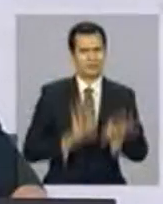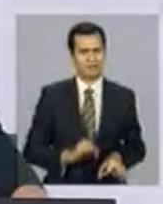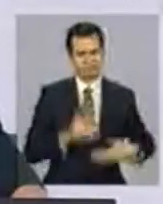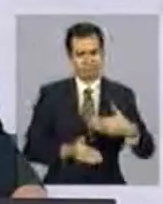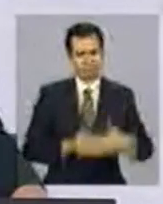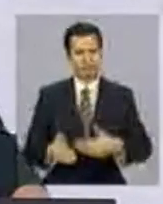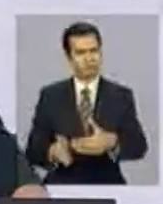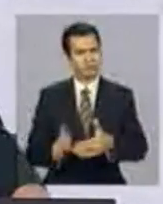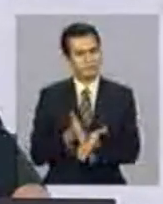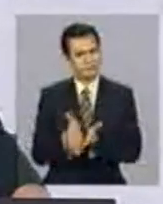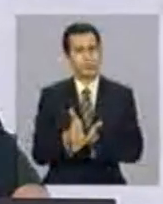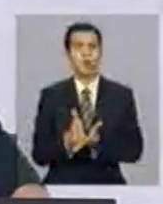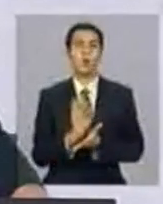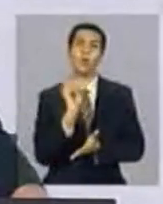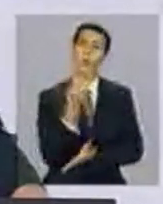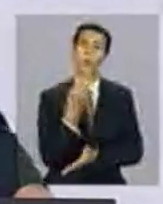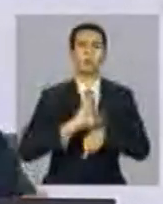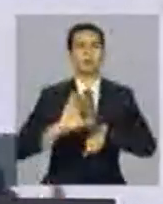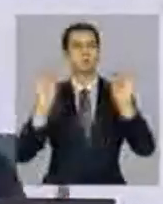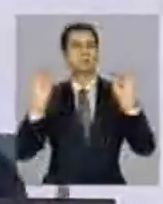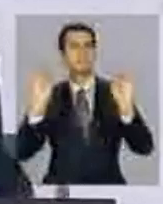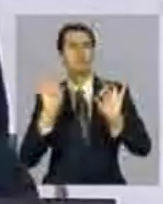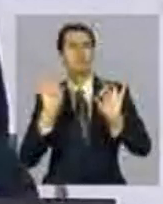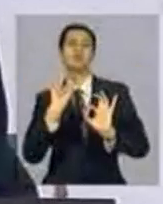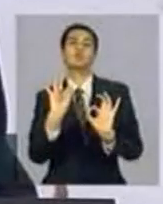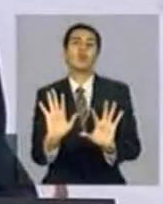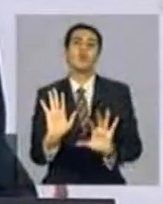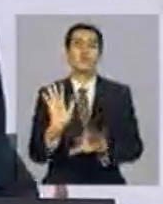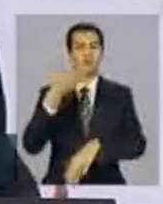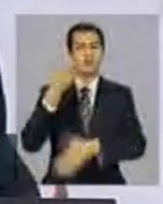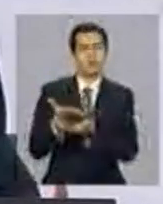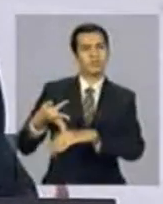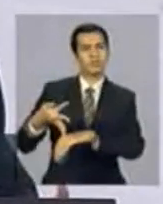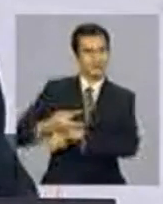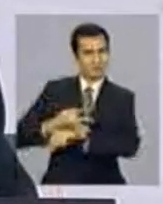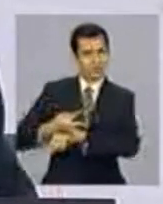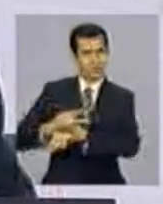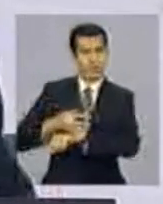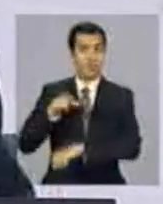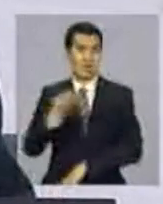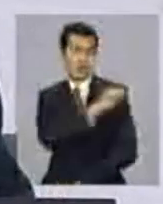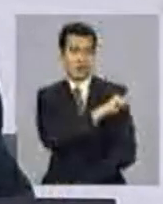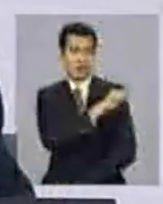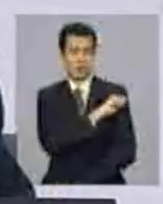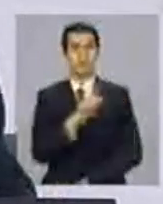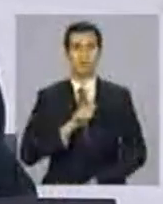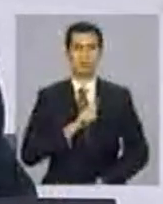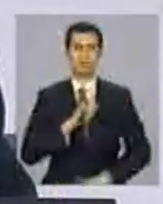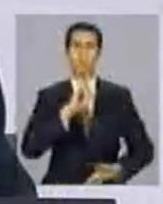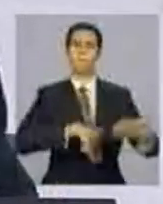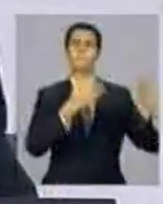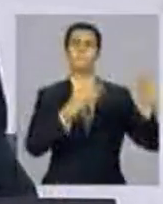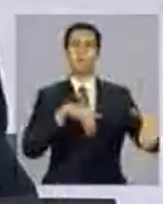como cursos de férias, para aqueles estudantes que atingirem 600